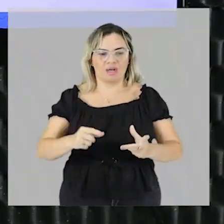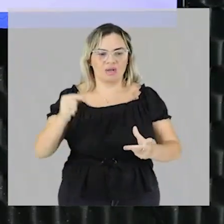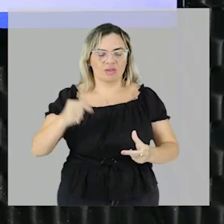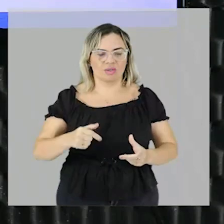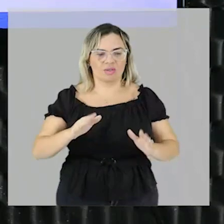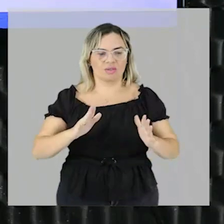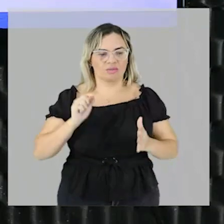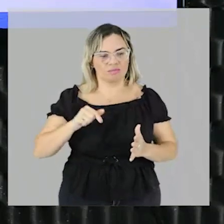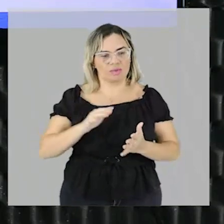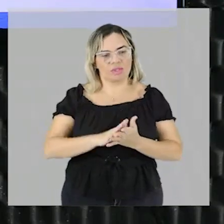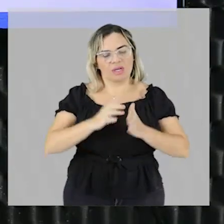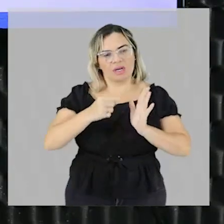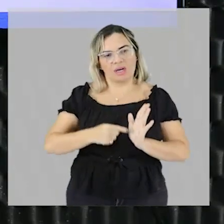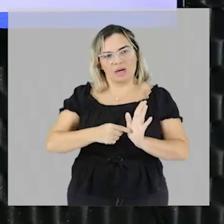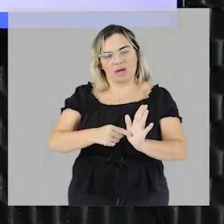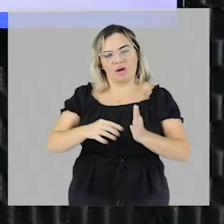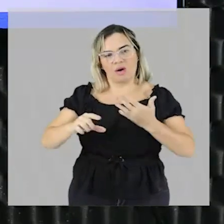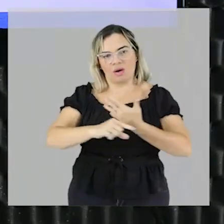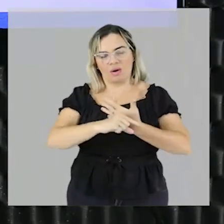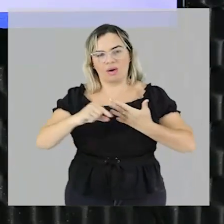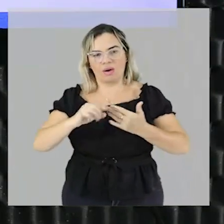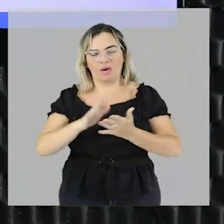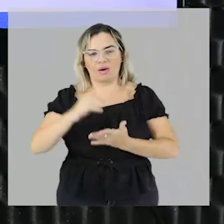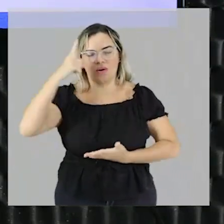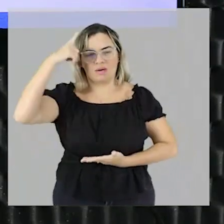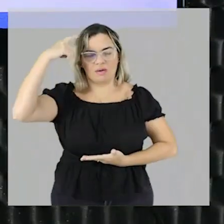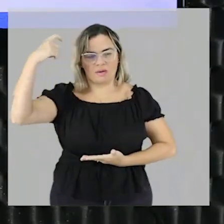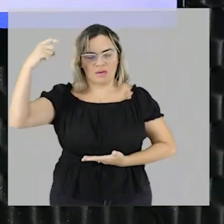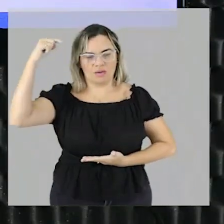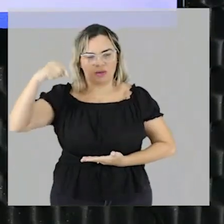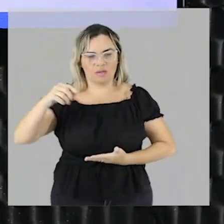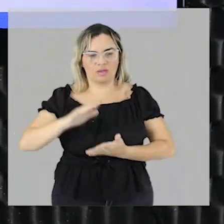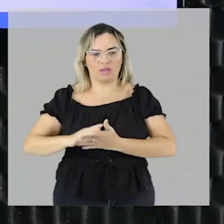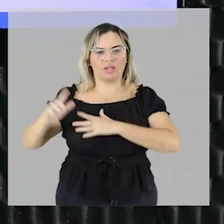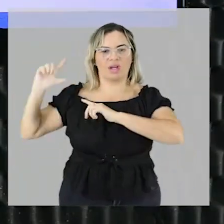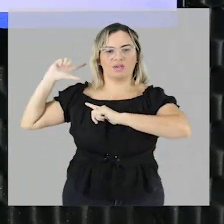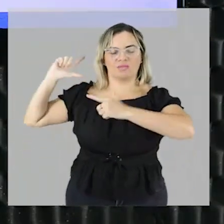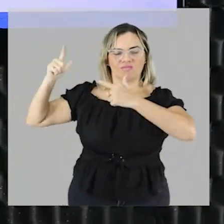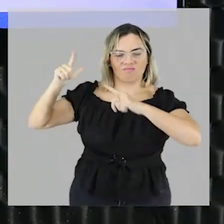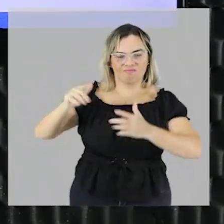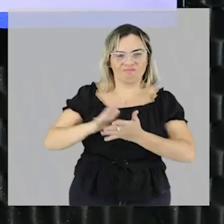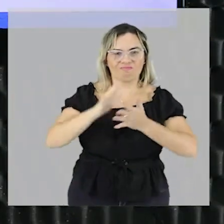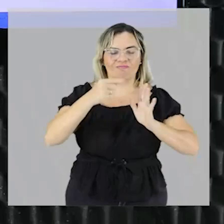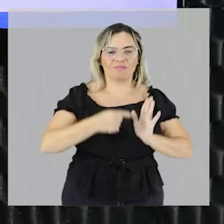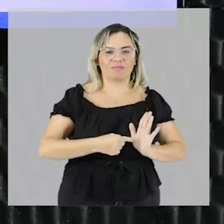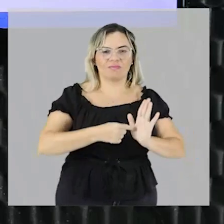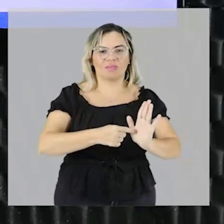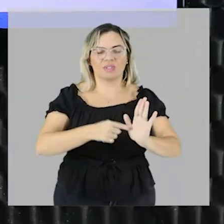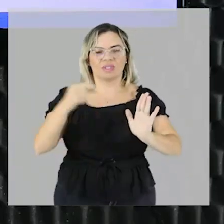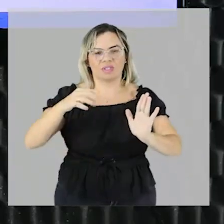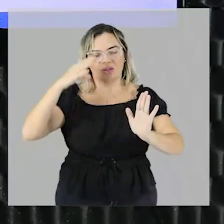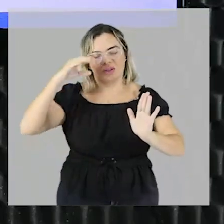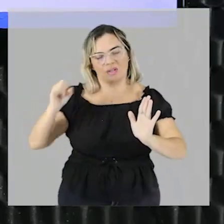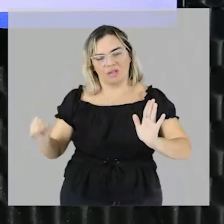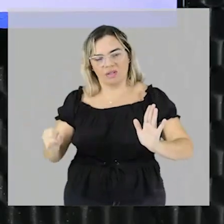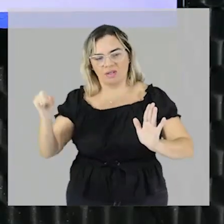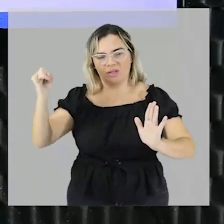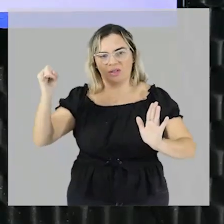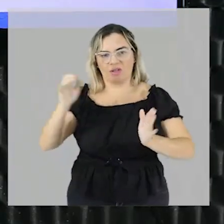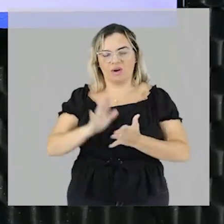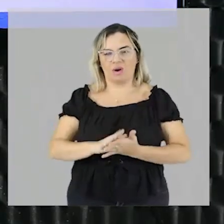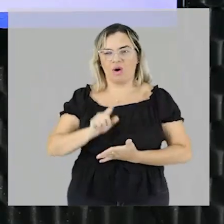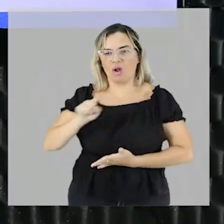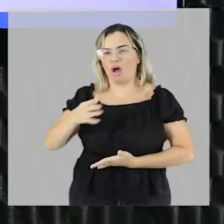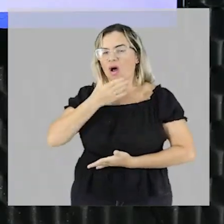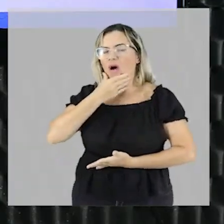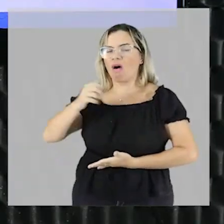né, basicamente as ideias bem da sua tradição, mostrando a importância de olhar para